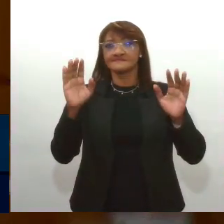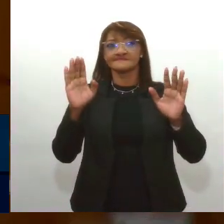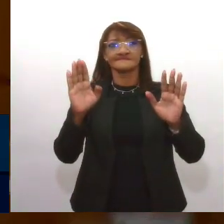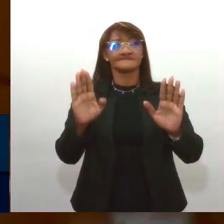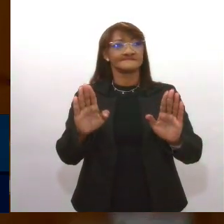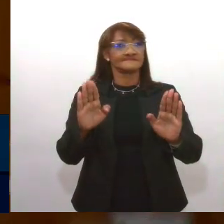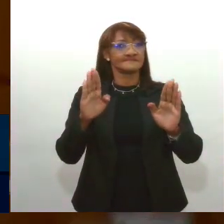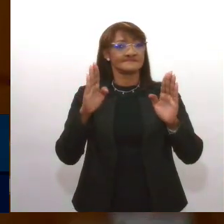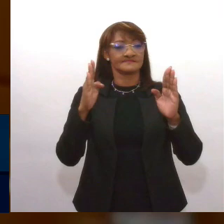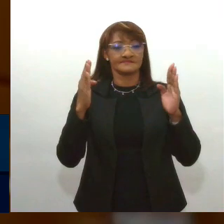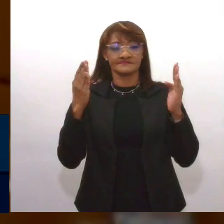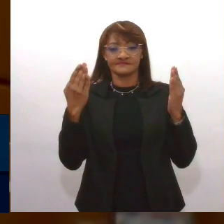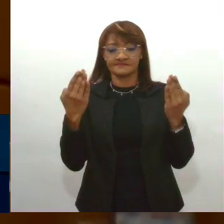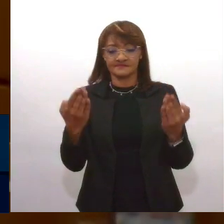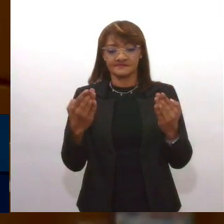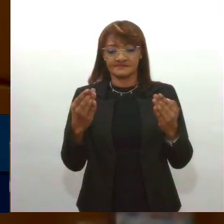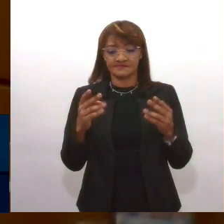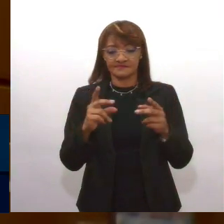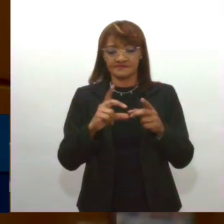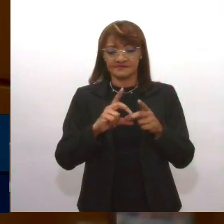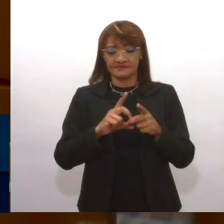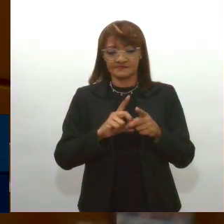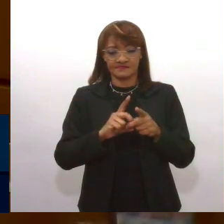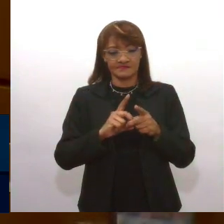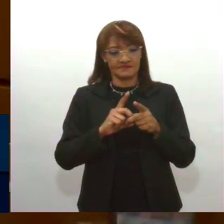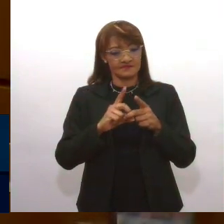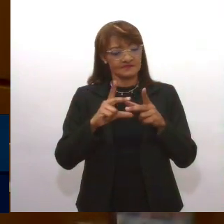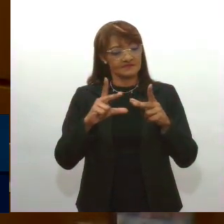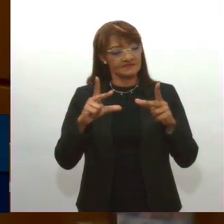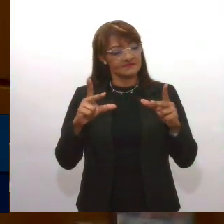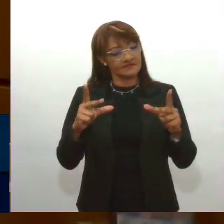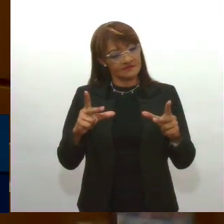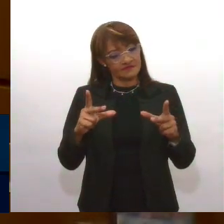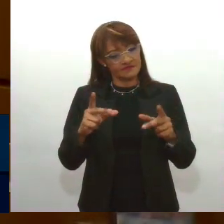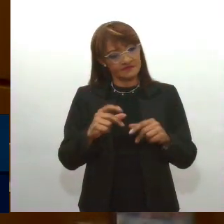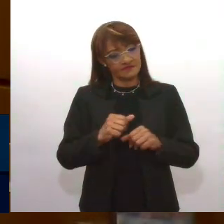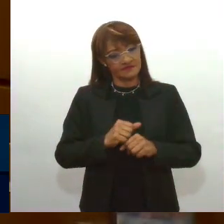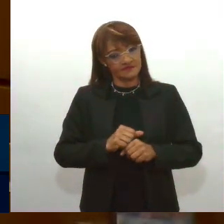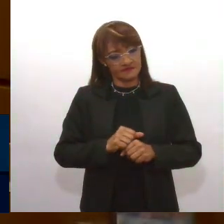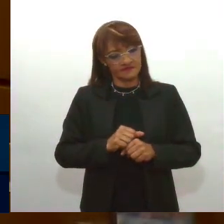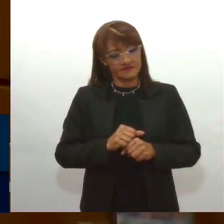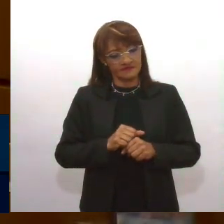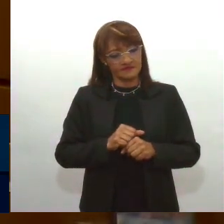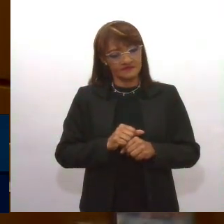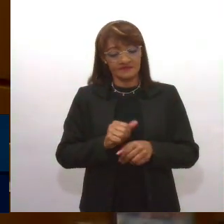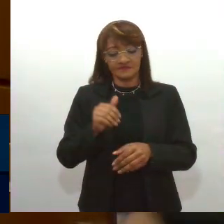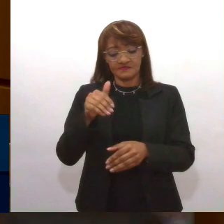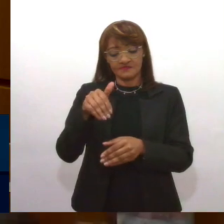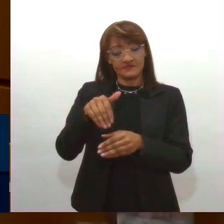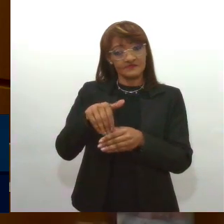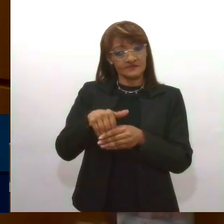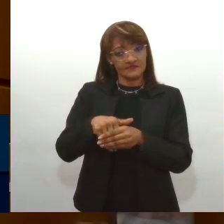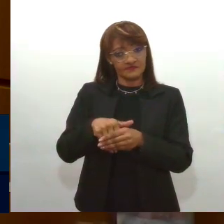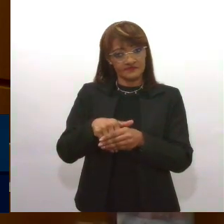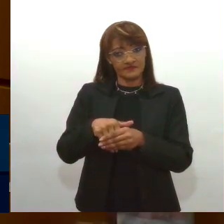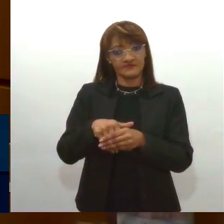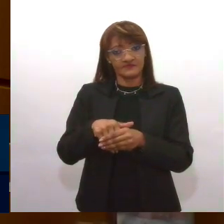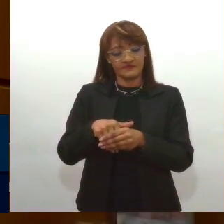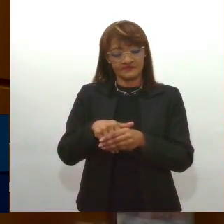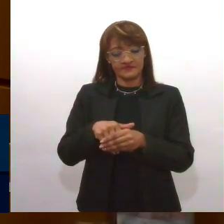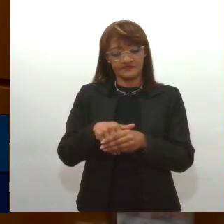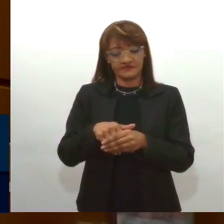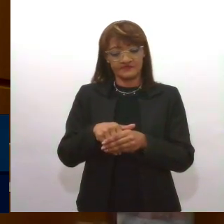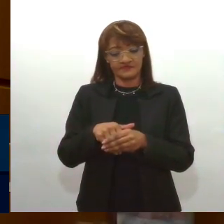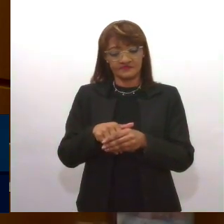Democracia onde através do nosso voto livre e